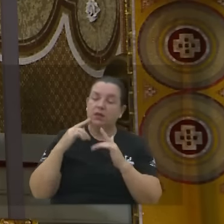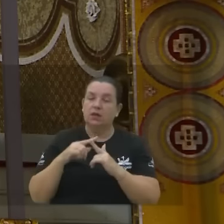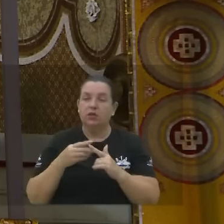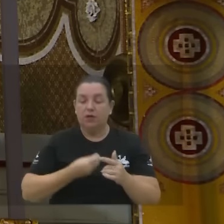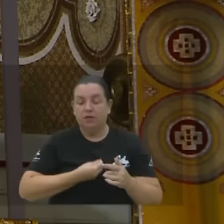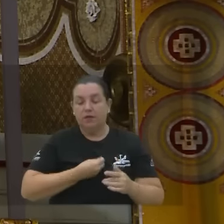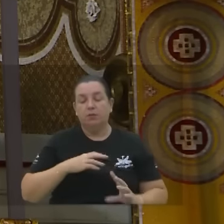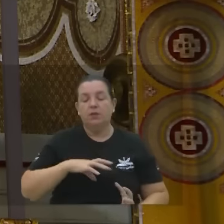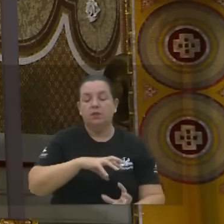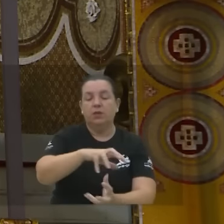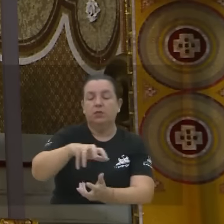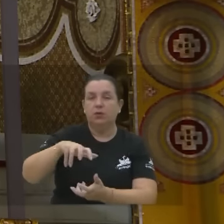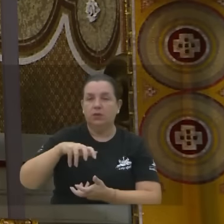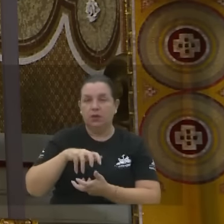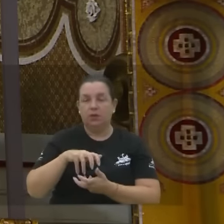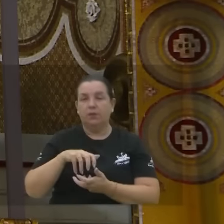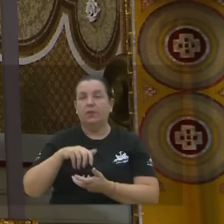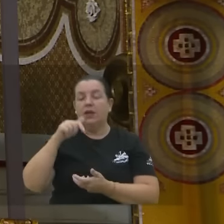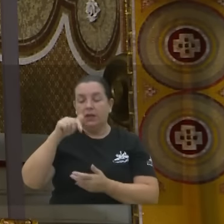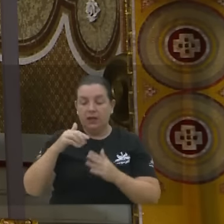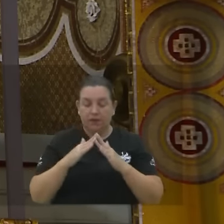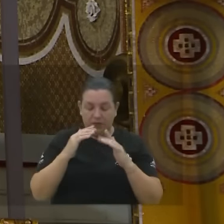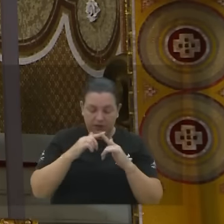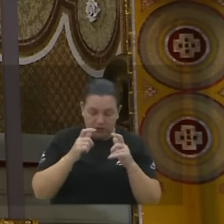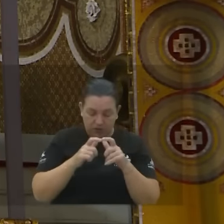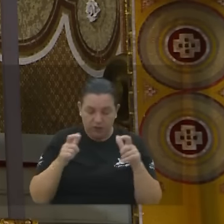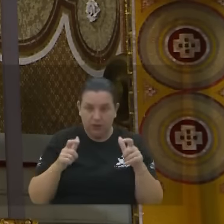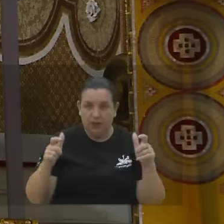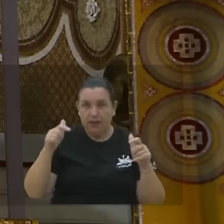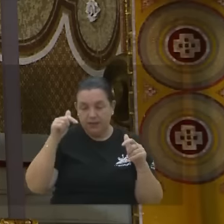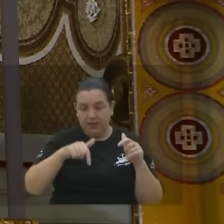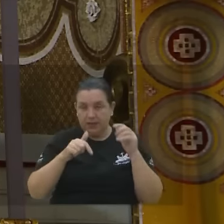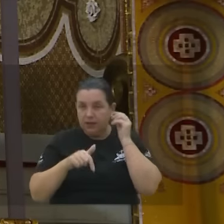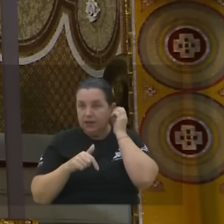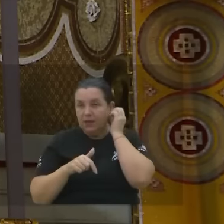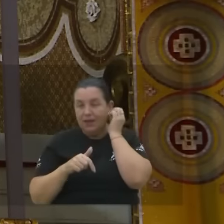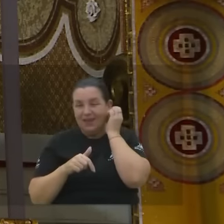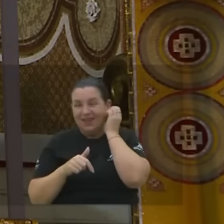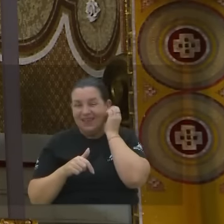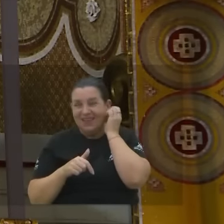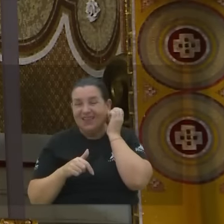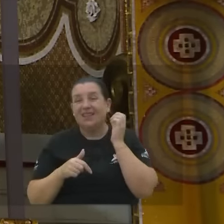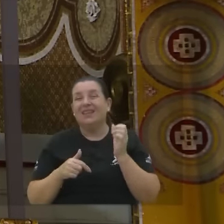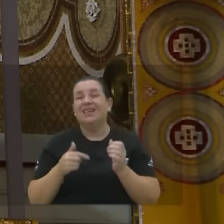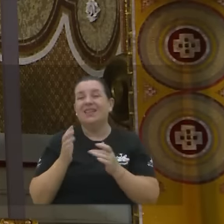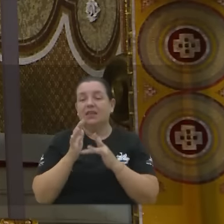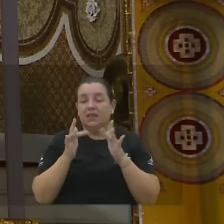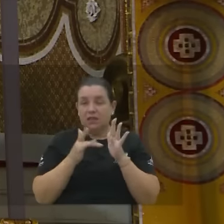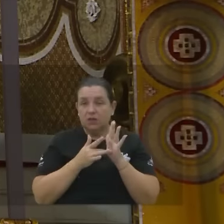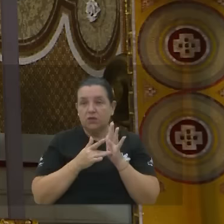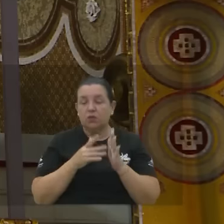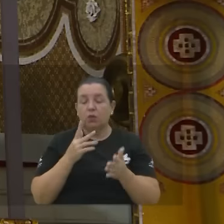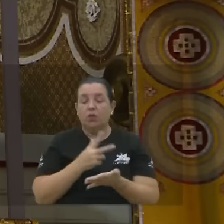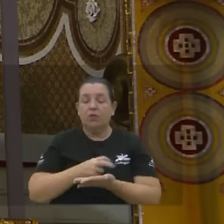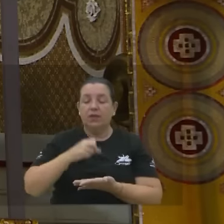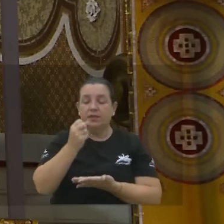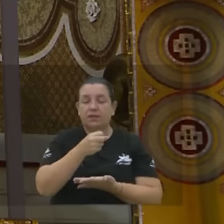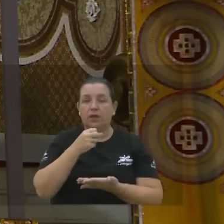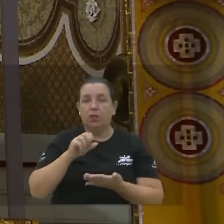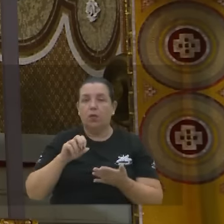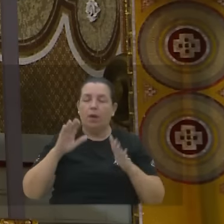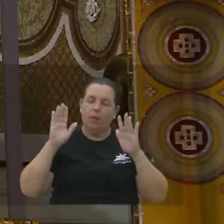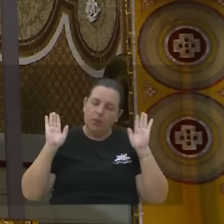que se faz presente pelo mundo inteiro. E aqui, convocada ao dia em que Cristo venceu a morte e nos